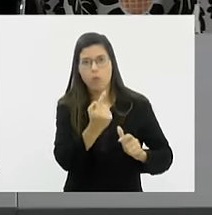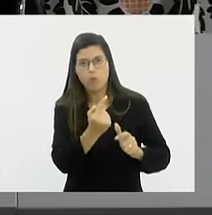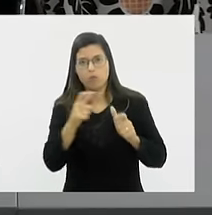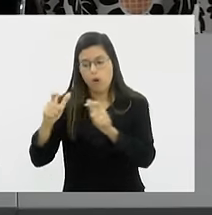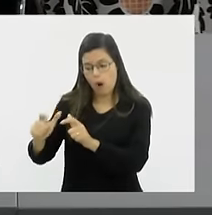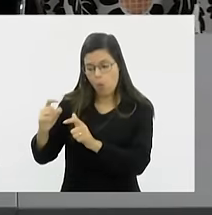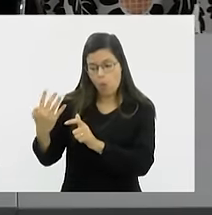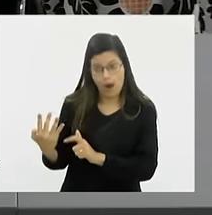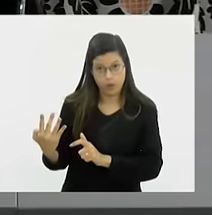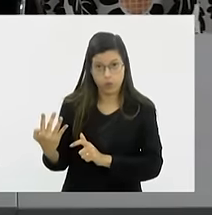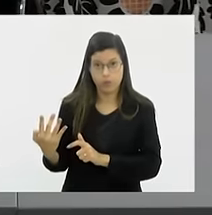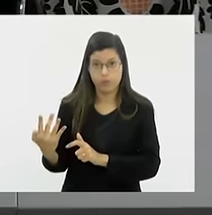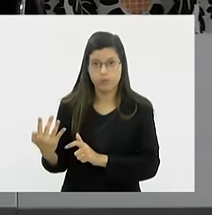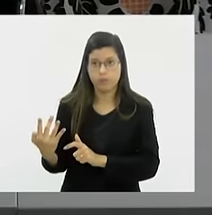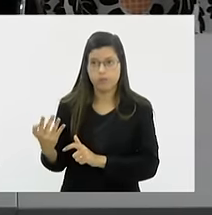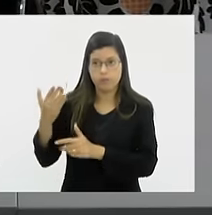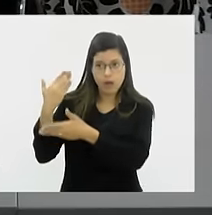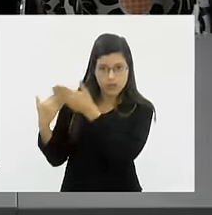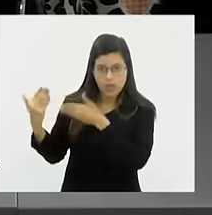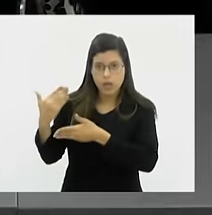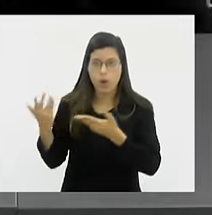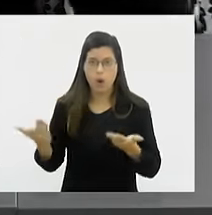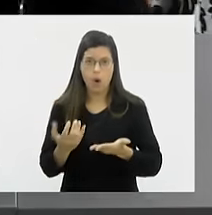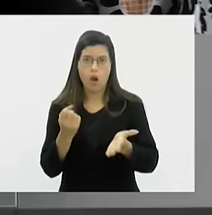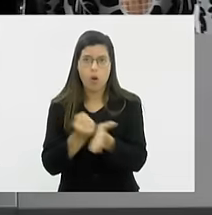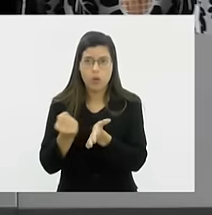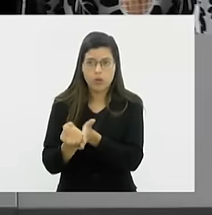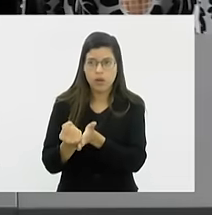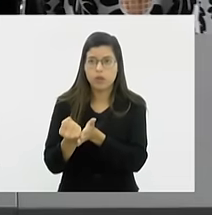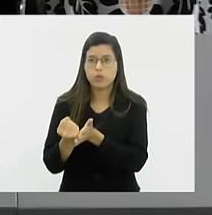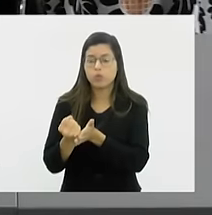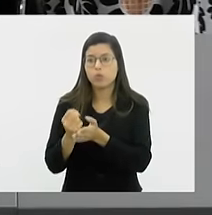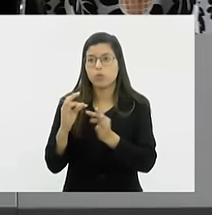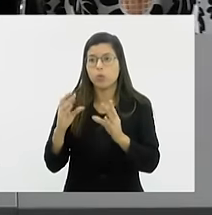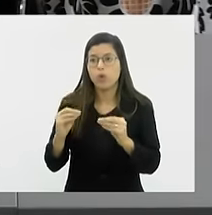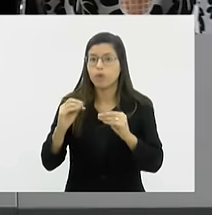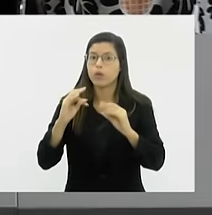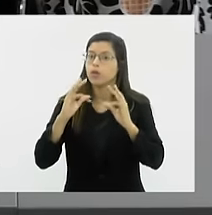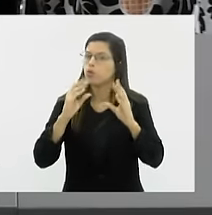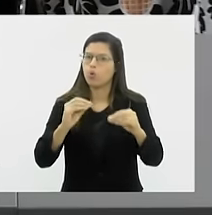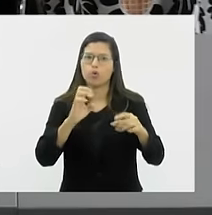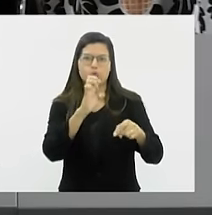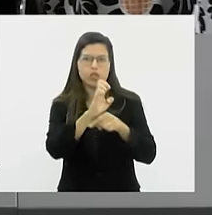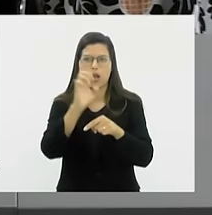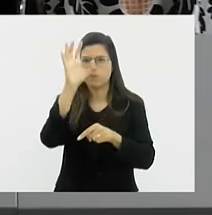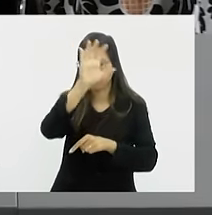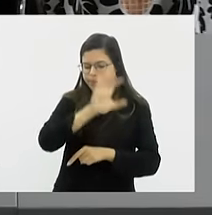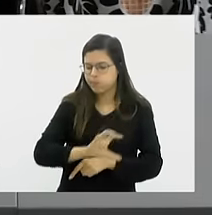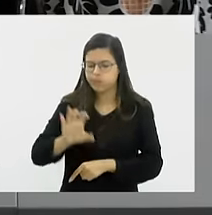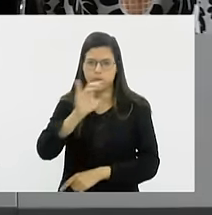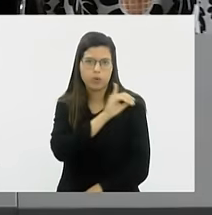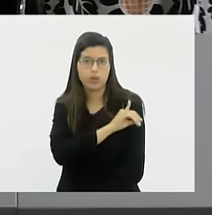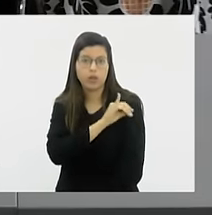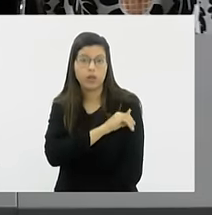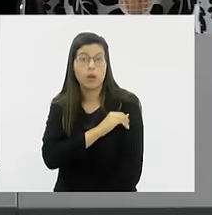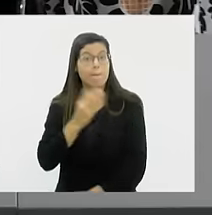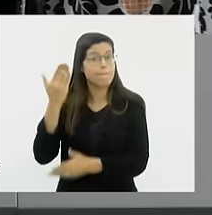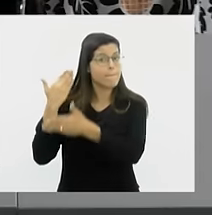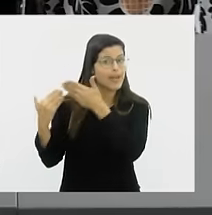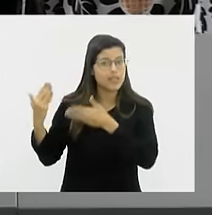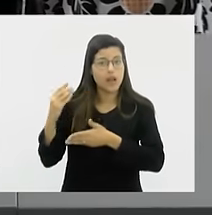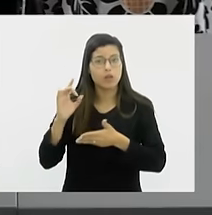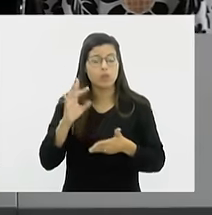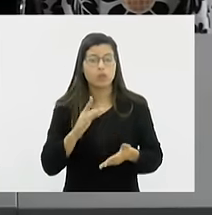anteriormente. Né, agora, com esse contrato novo, está coberto em todo o estado do Rio de Janeiro, mas anteriormente era só o lote 1 e 4. Lote